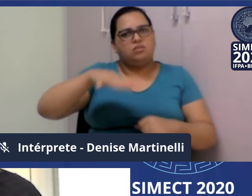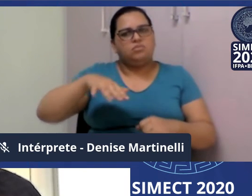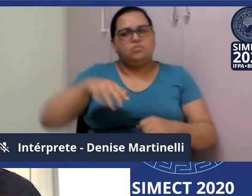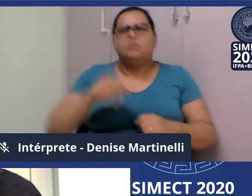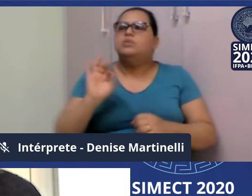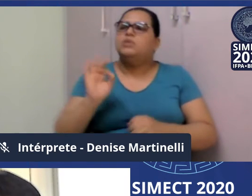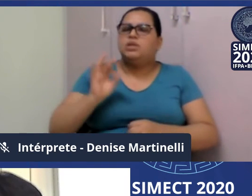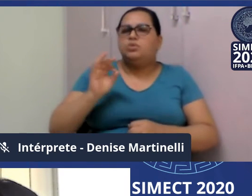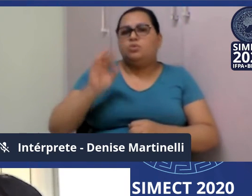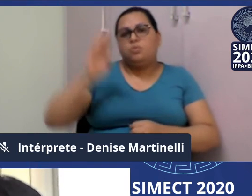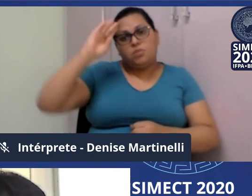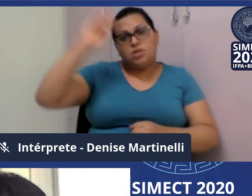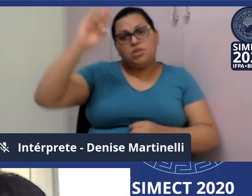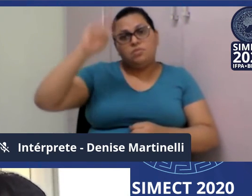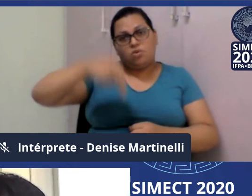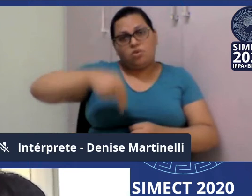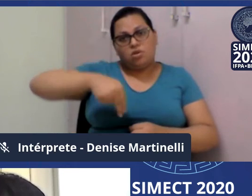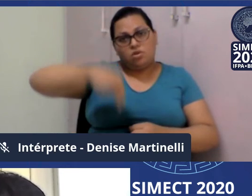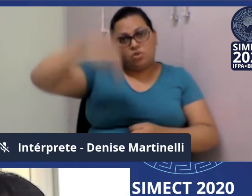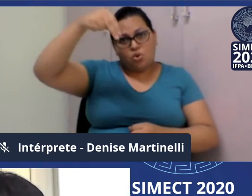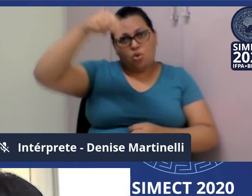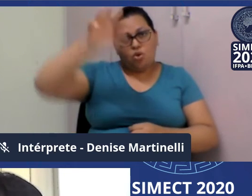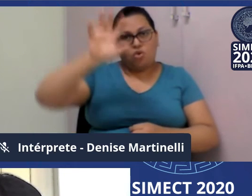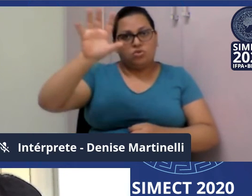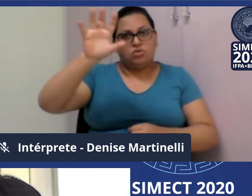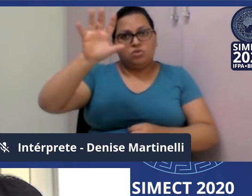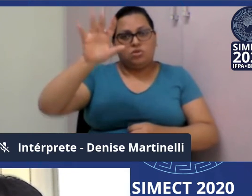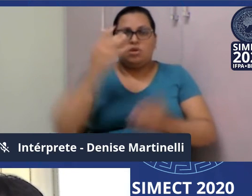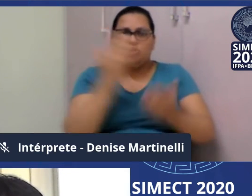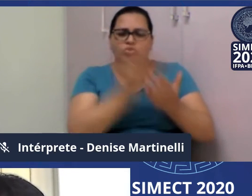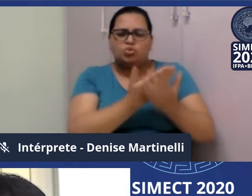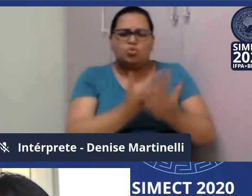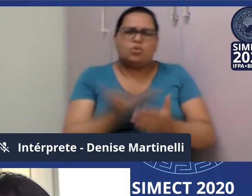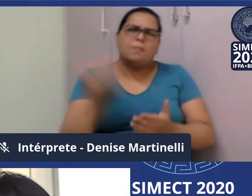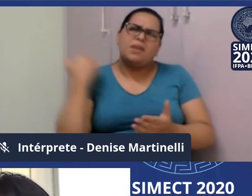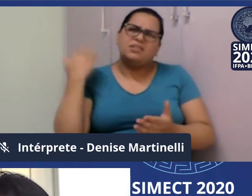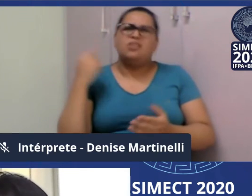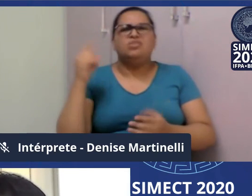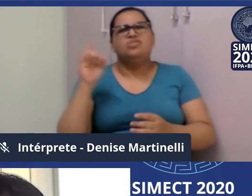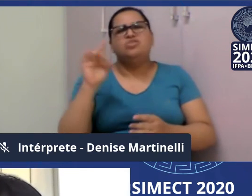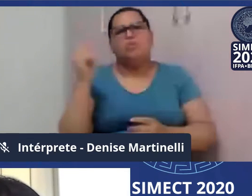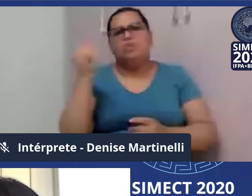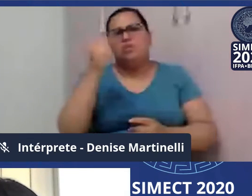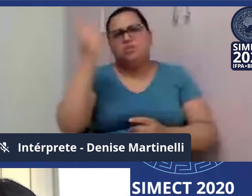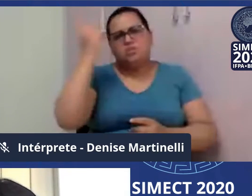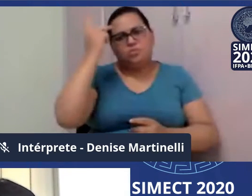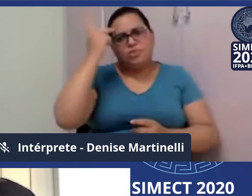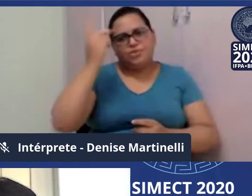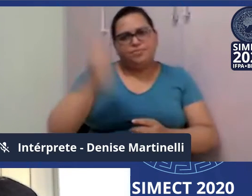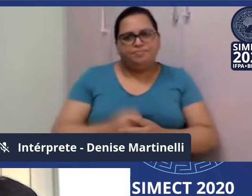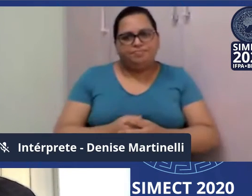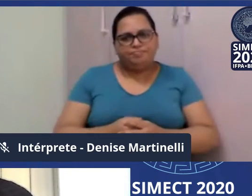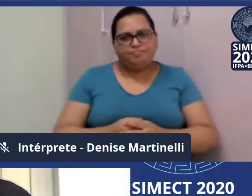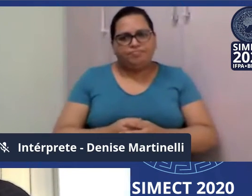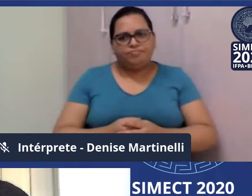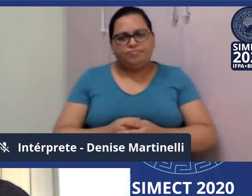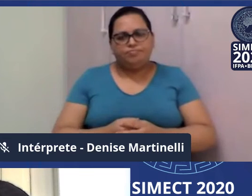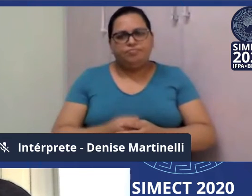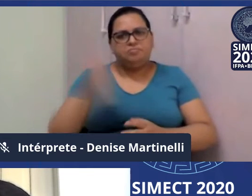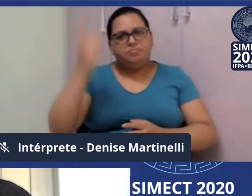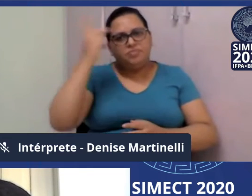Certo. Que antes tudo que tinha era para São Paulo. São Paulo, Espírito Santo. Professor, agora uma pergunta